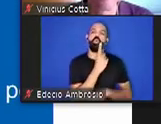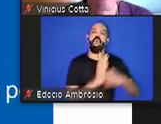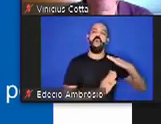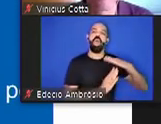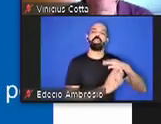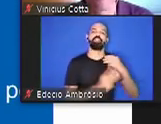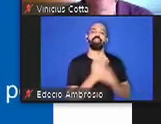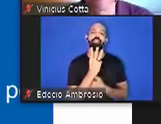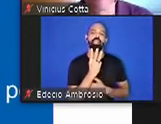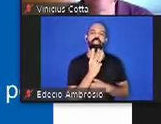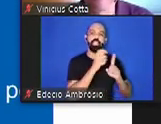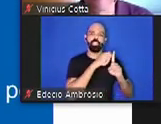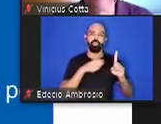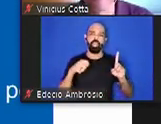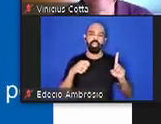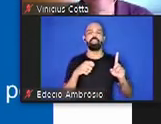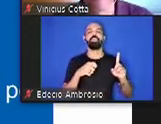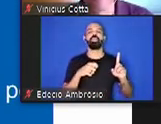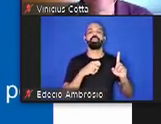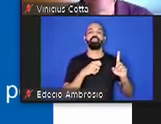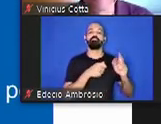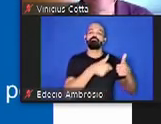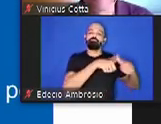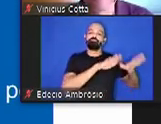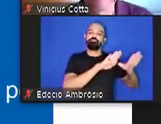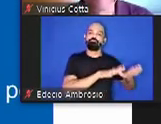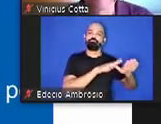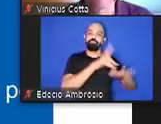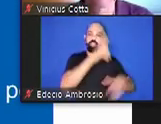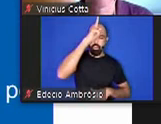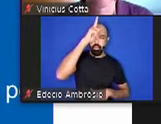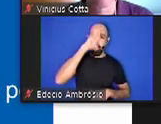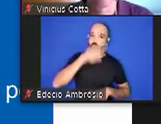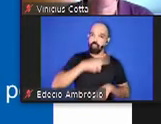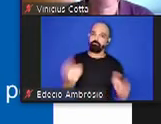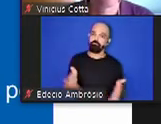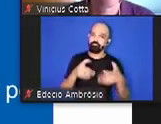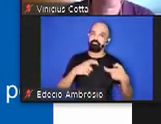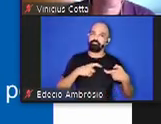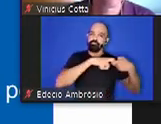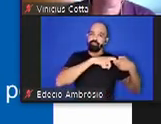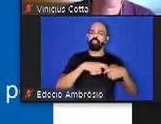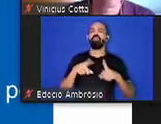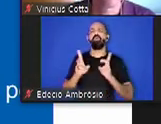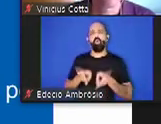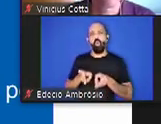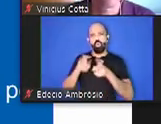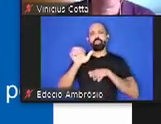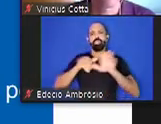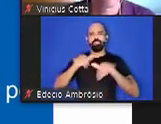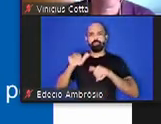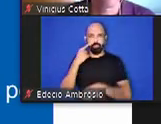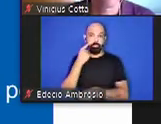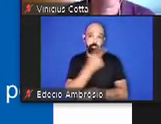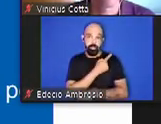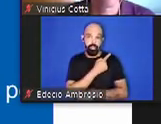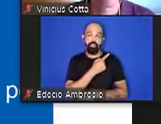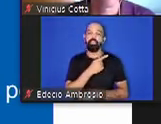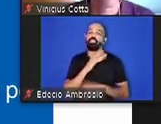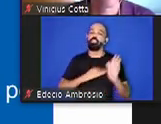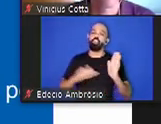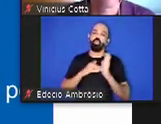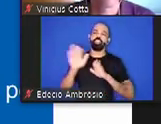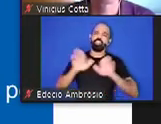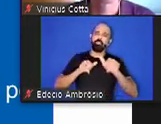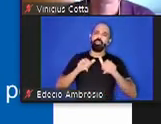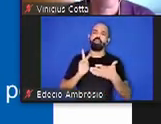forma de estimular a cooperação, que continua tendo chamadas também, vocês veem que assim, todas as chamadas